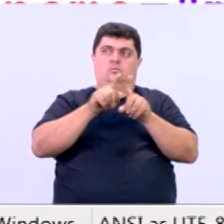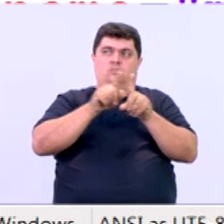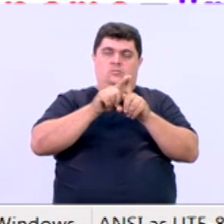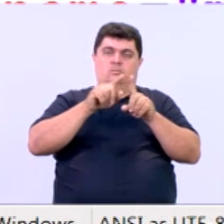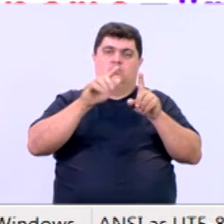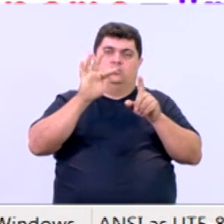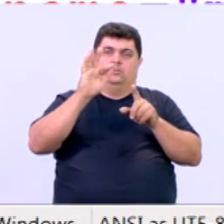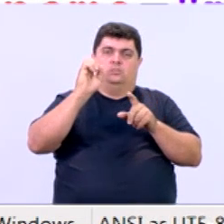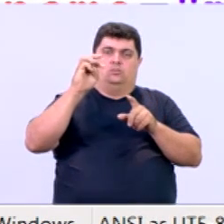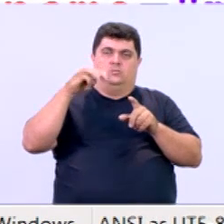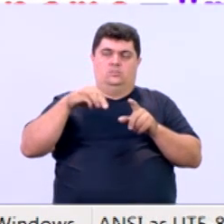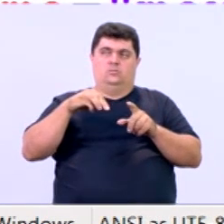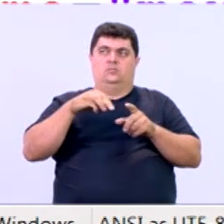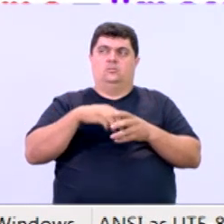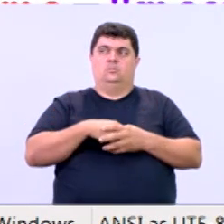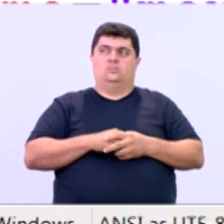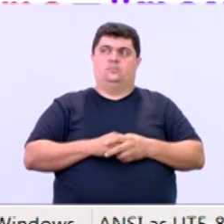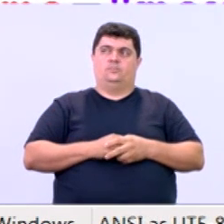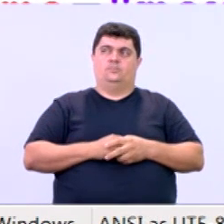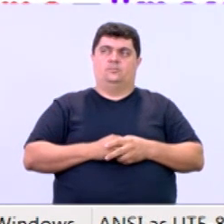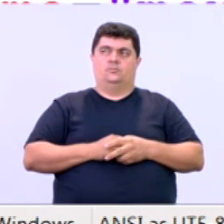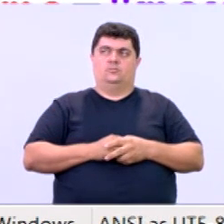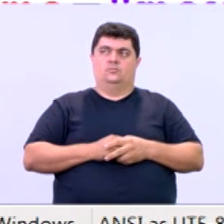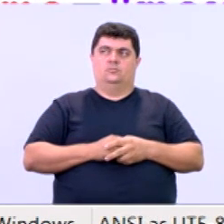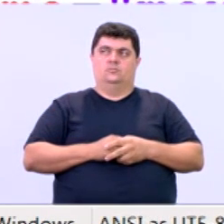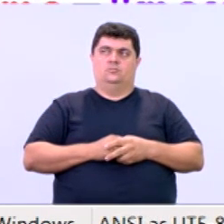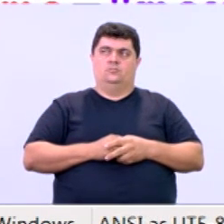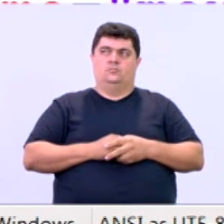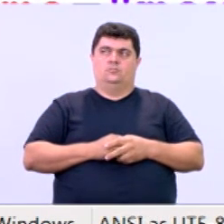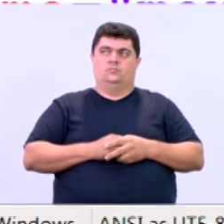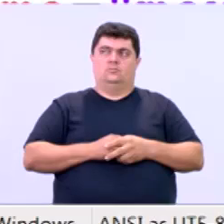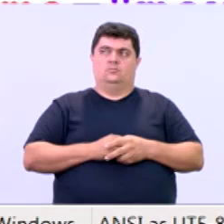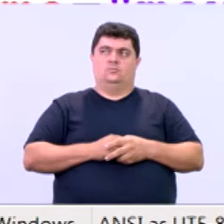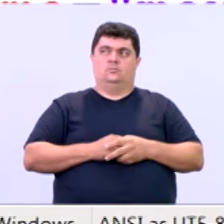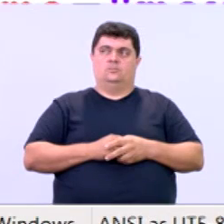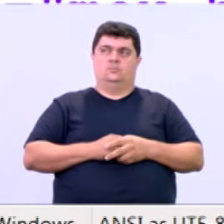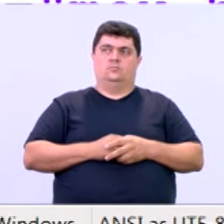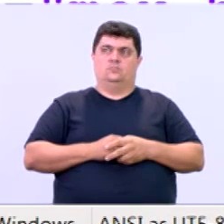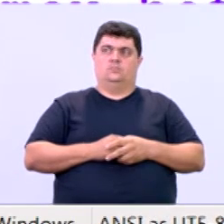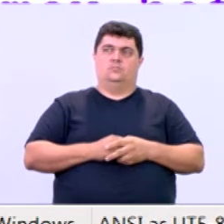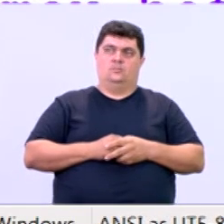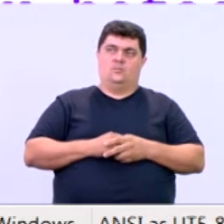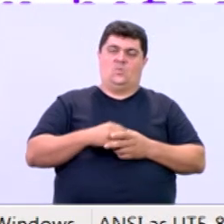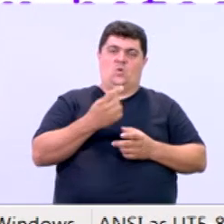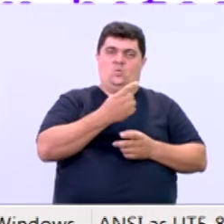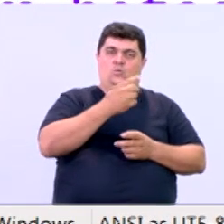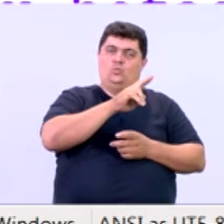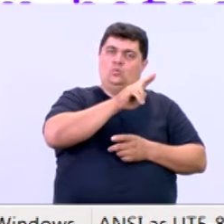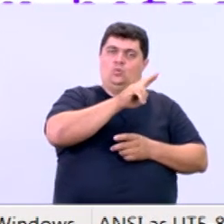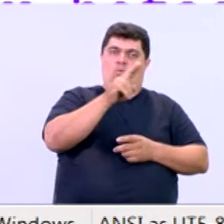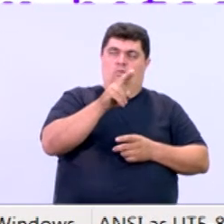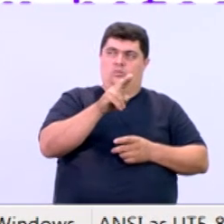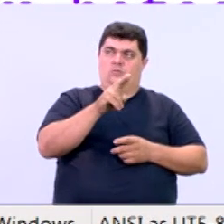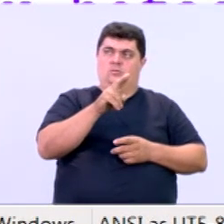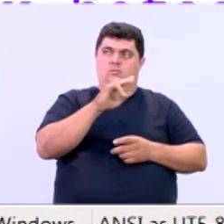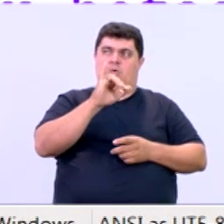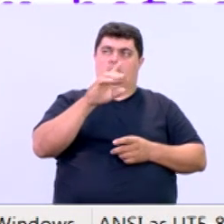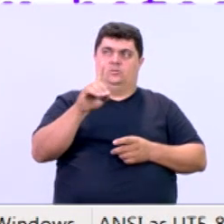formulário. Com um formulário contendo um campo de nome, olha aqui o